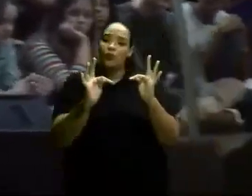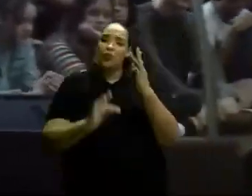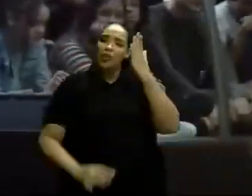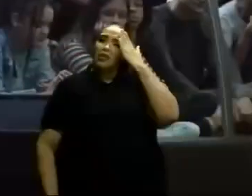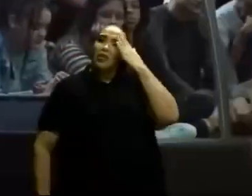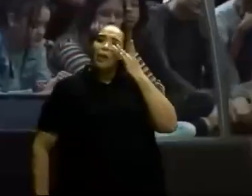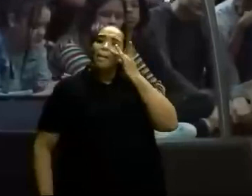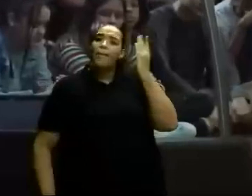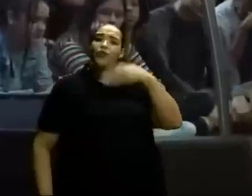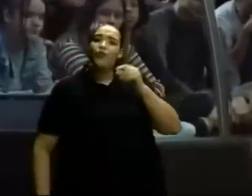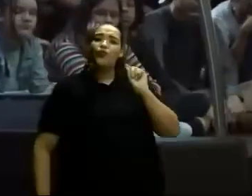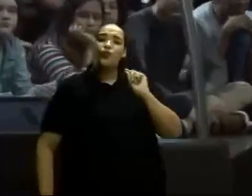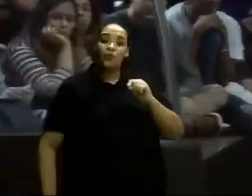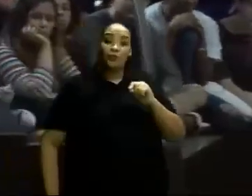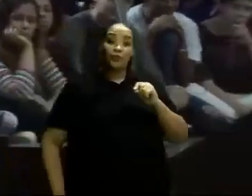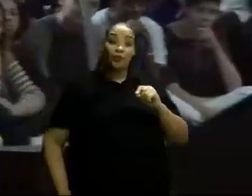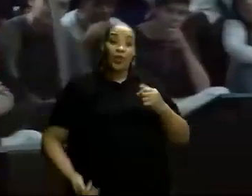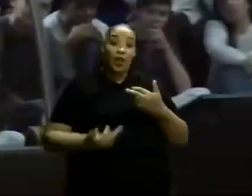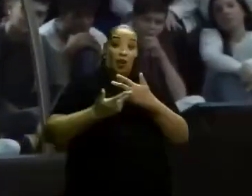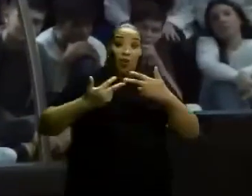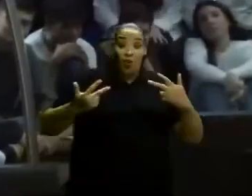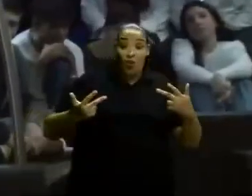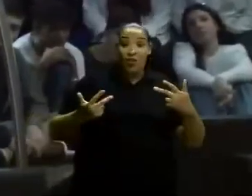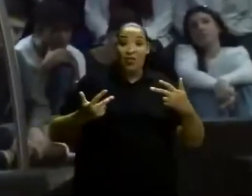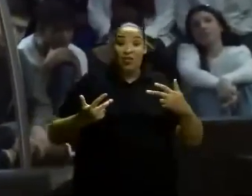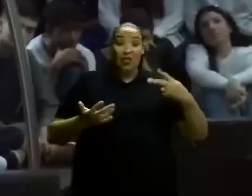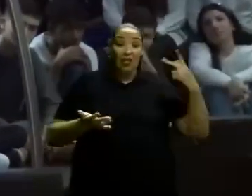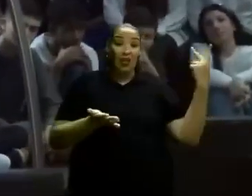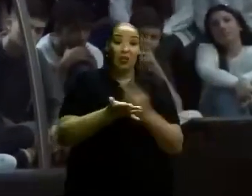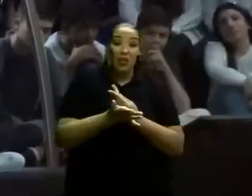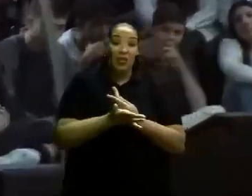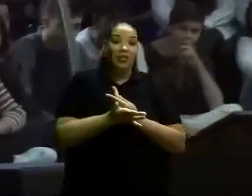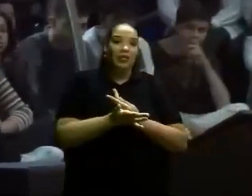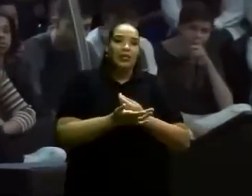prova para nós? Que a chave que vira todo ciclo está sempre na nossa mão.